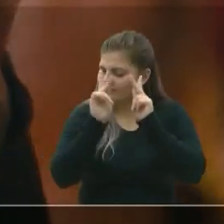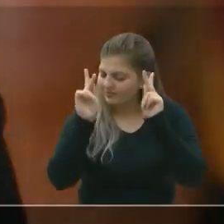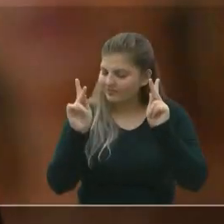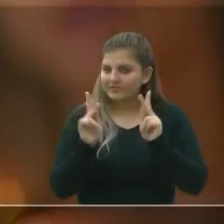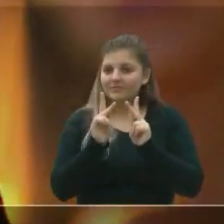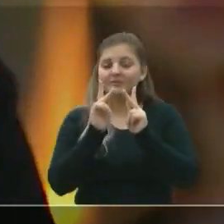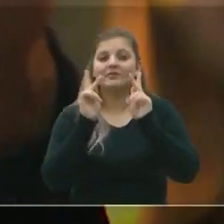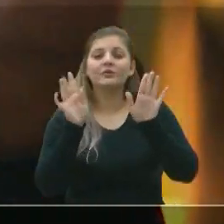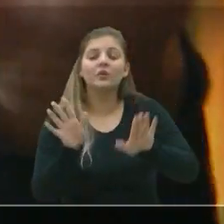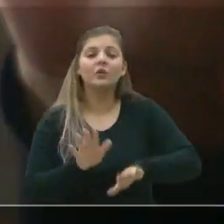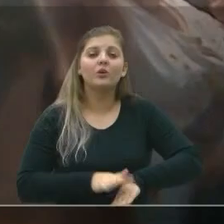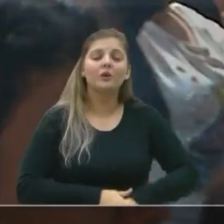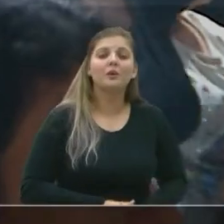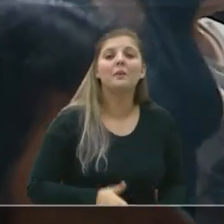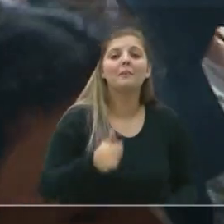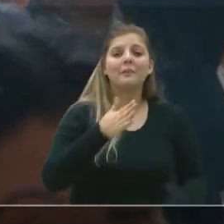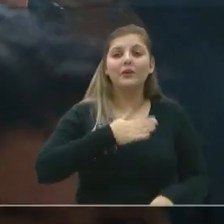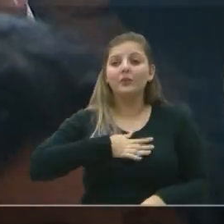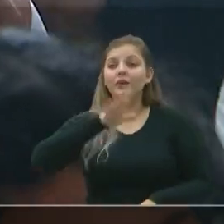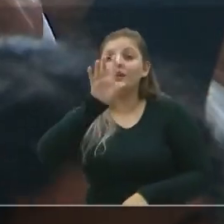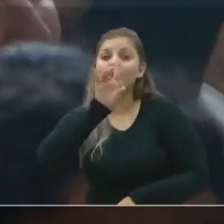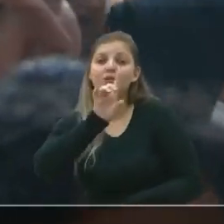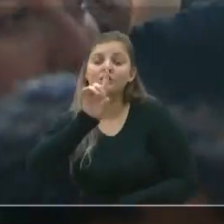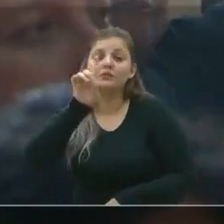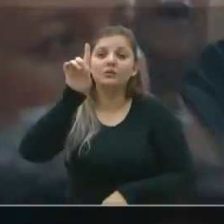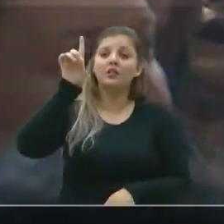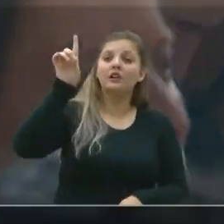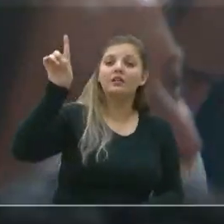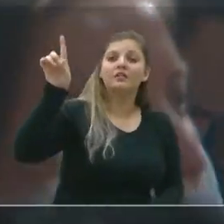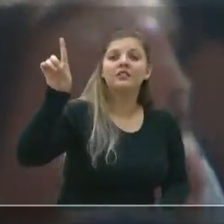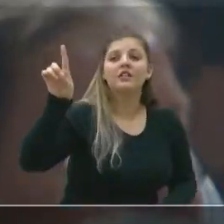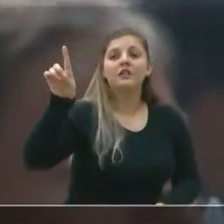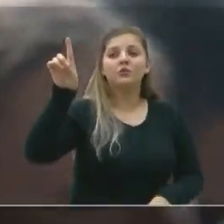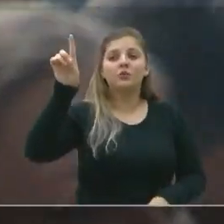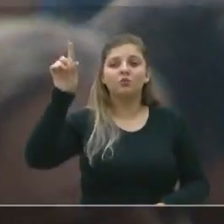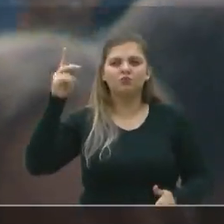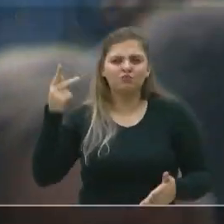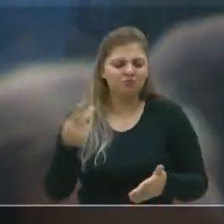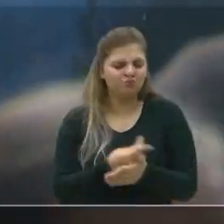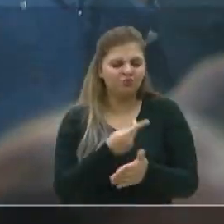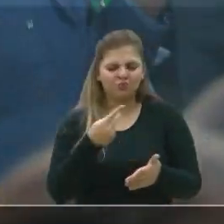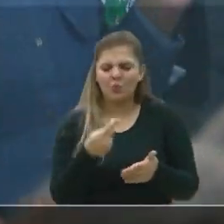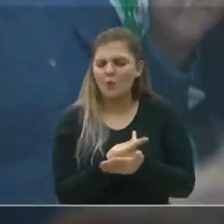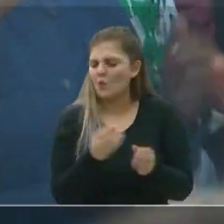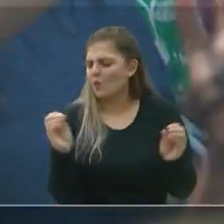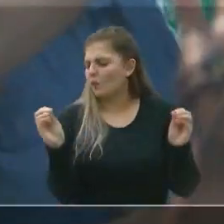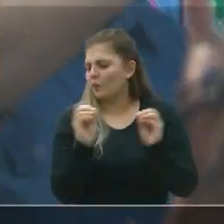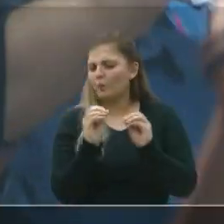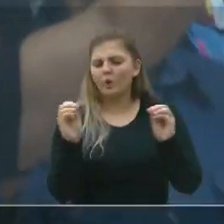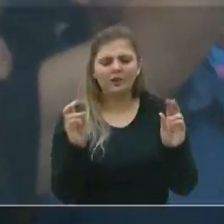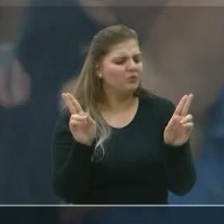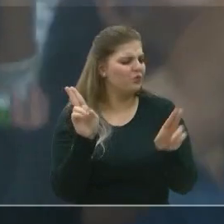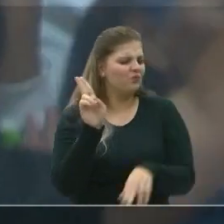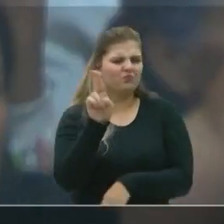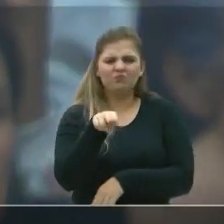batalhas. Oh, meu Deus nunca falhou.